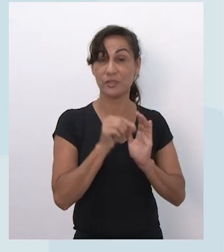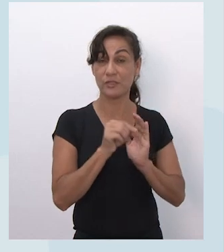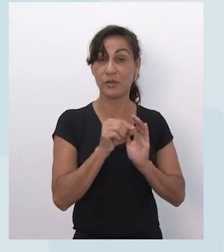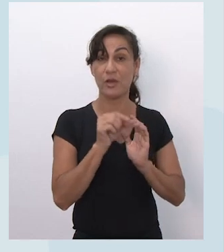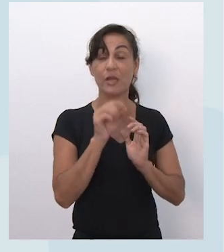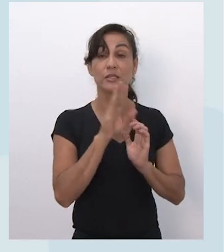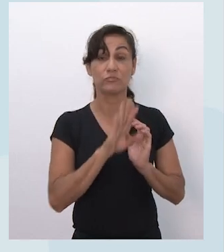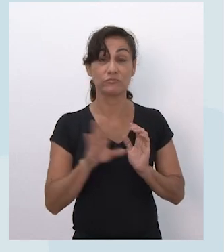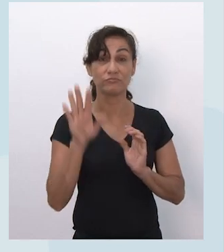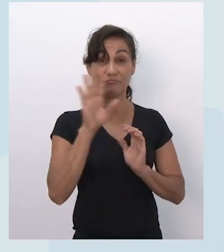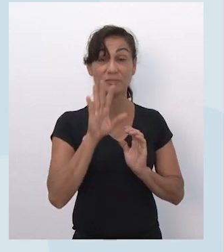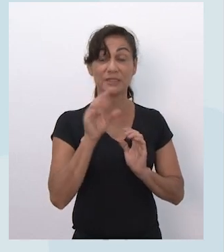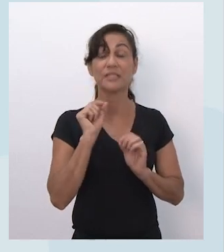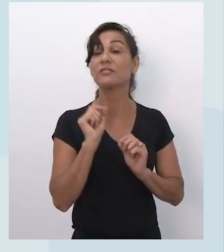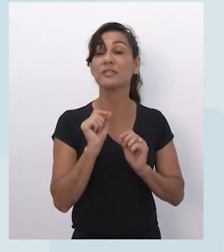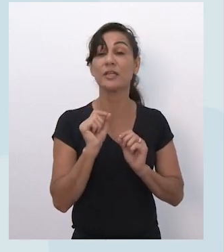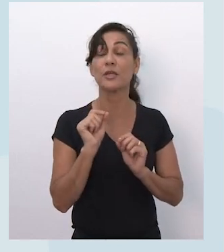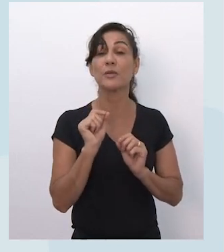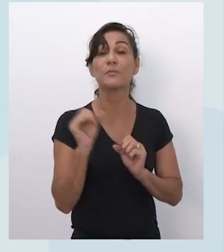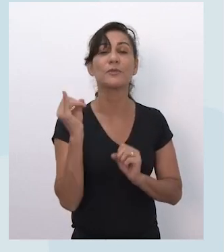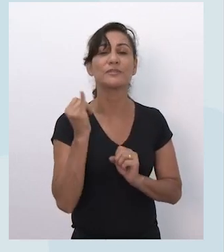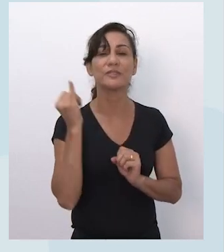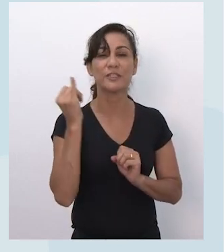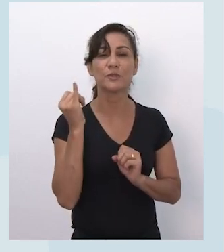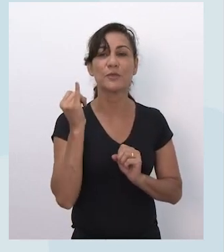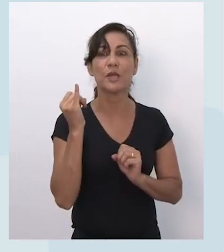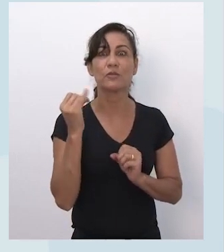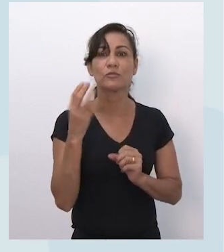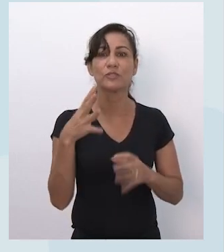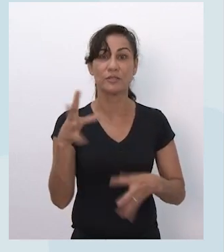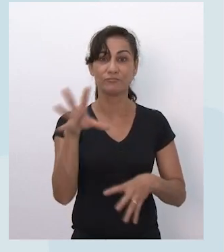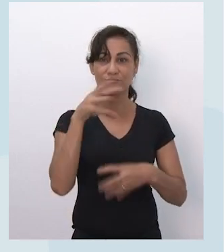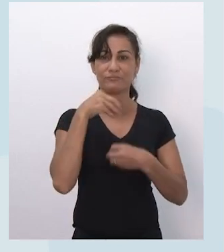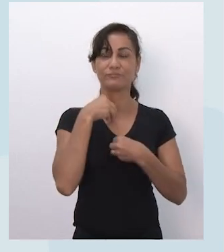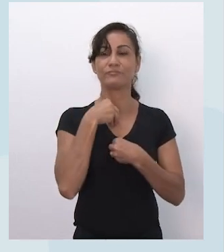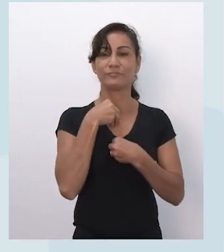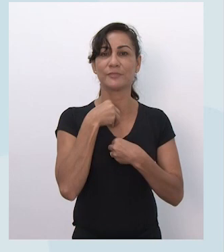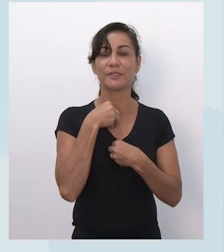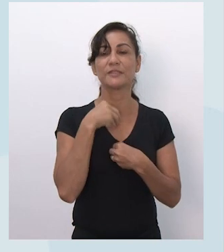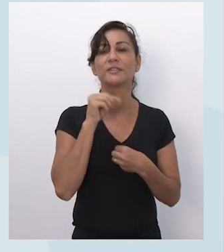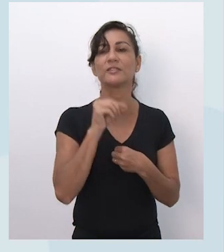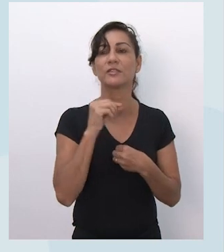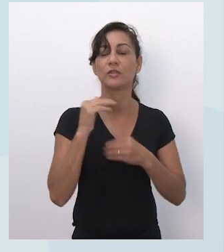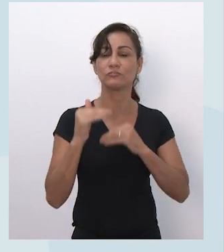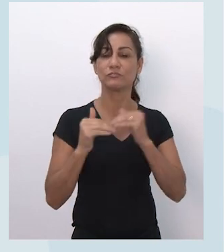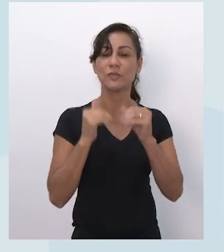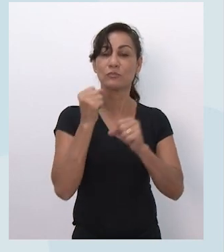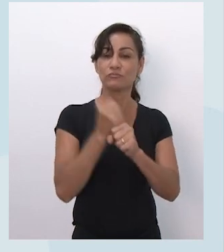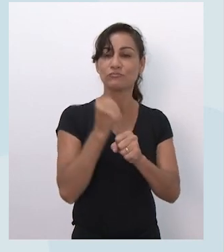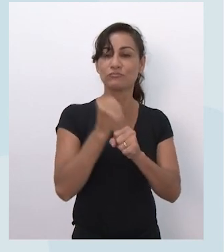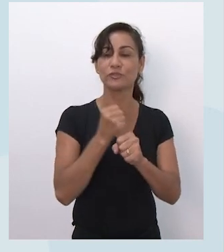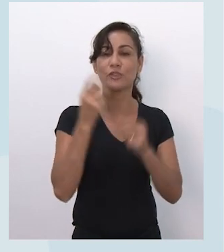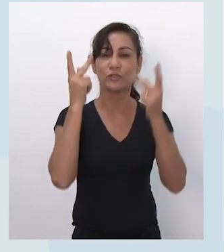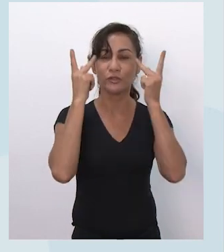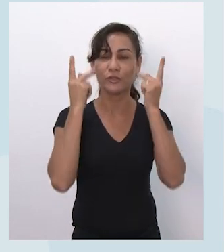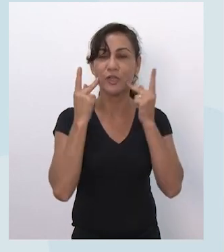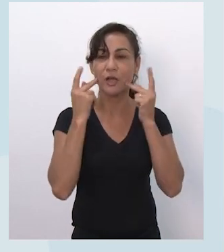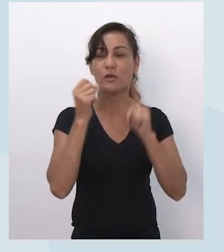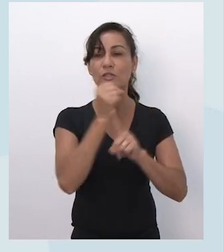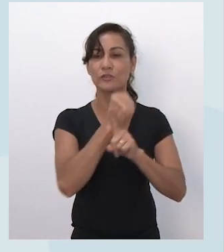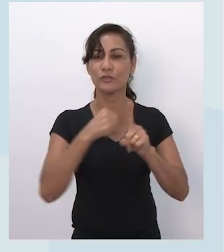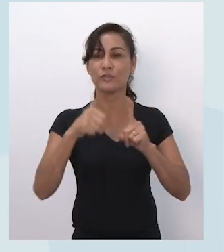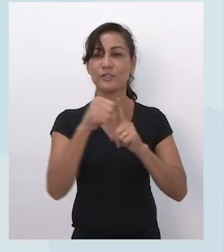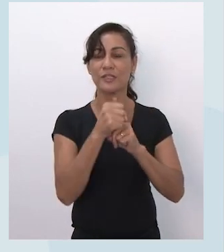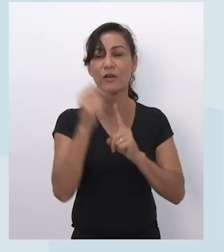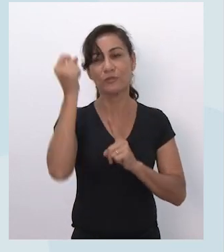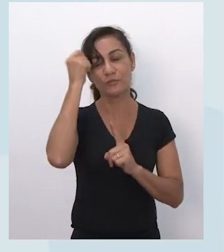paisagem, ela é importante porque consegue incorporar aí os fatores resultantes da construção natural, social e cultural. É